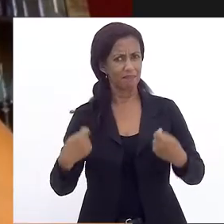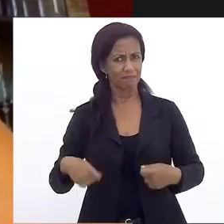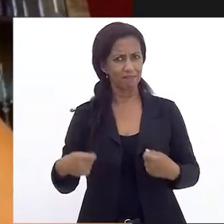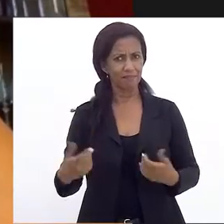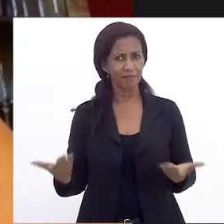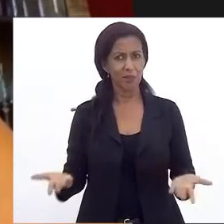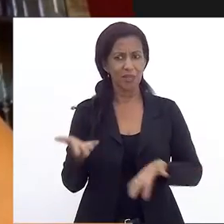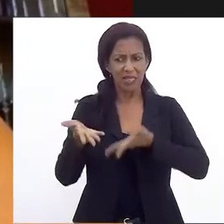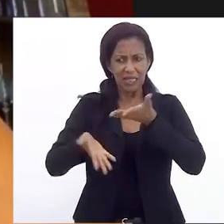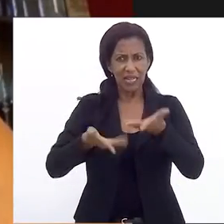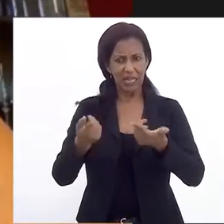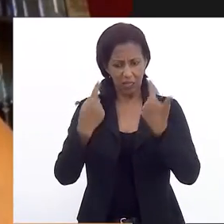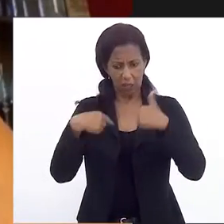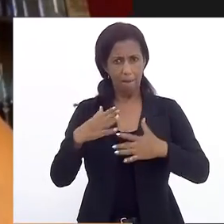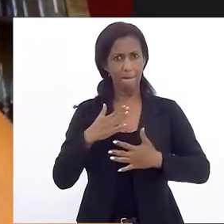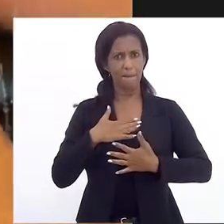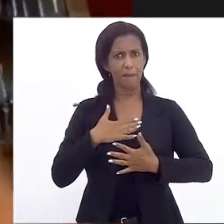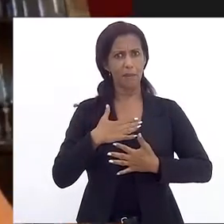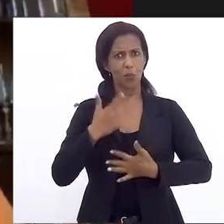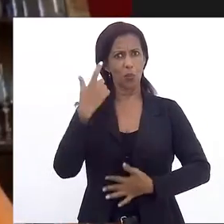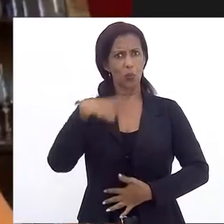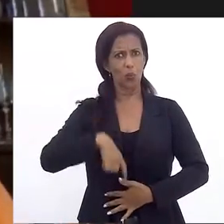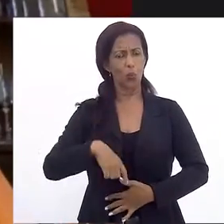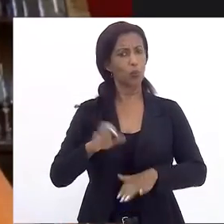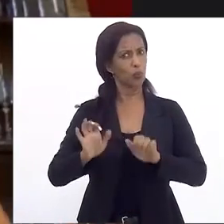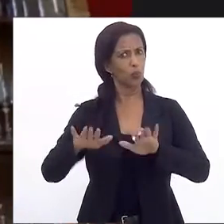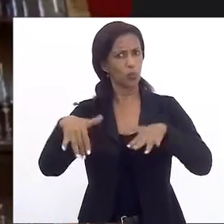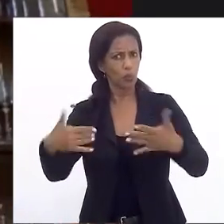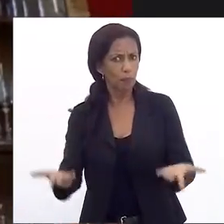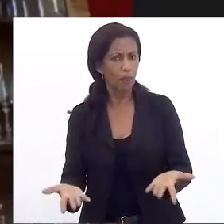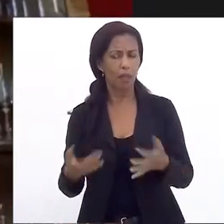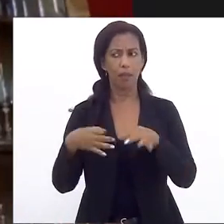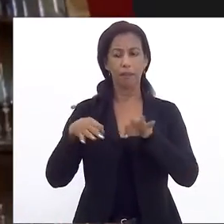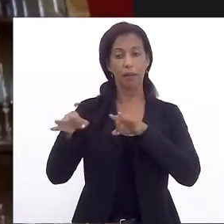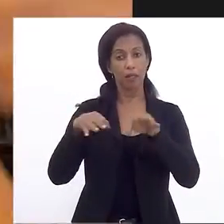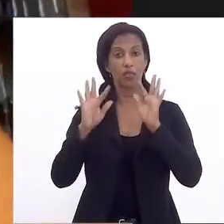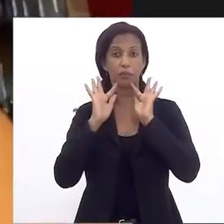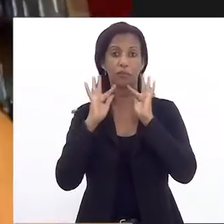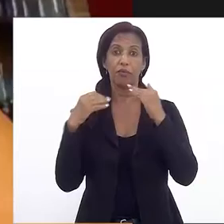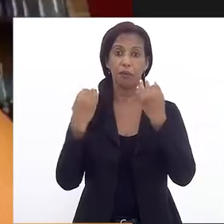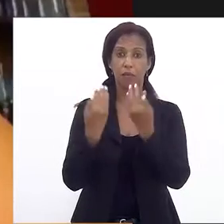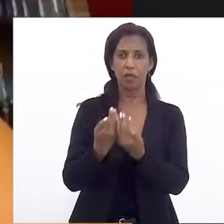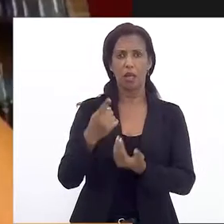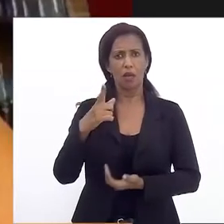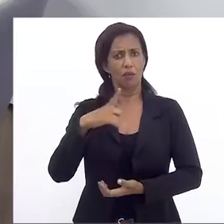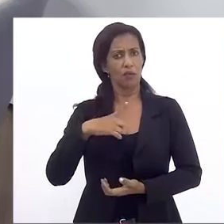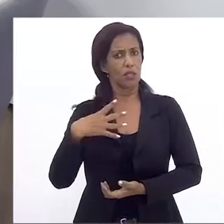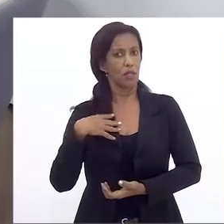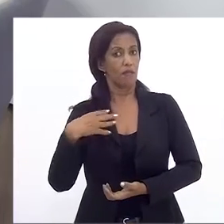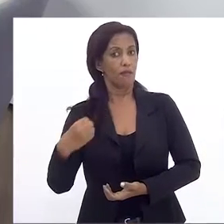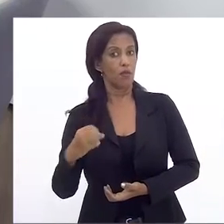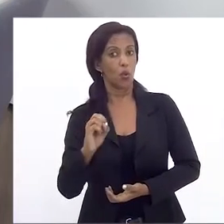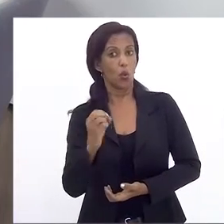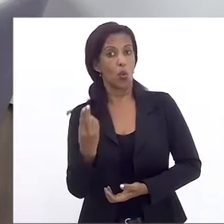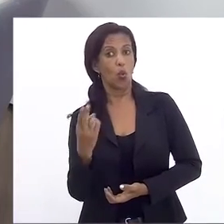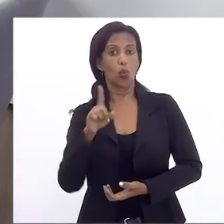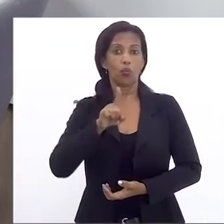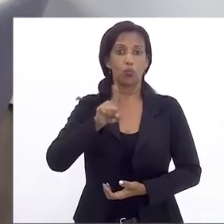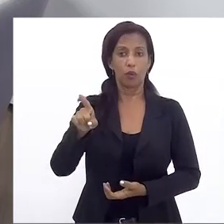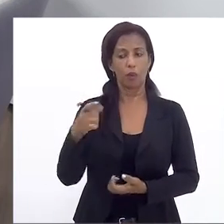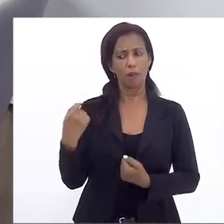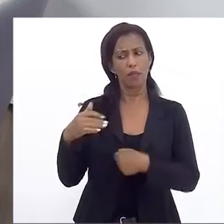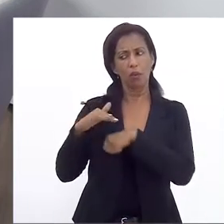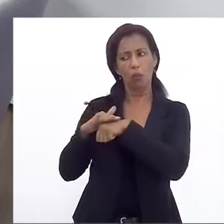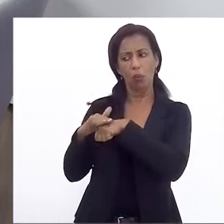ainda depender disso, uma coisa que trata do nosso corpo. É tudo bem que o planejamento familiar, de você ter filhos